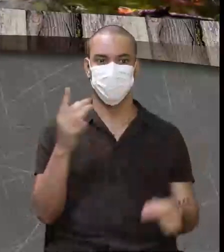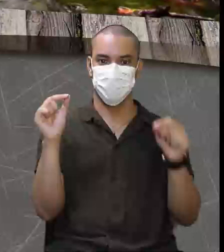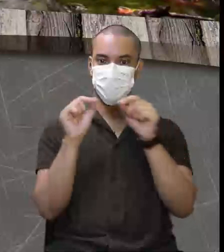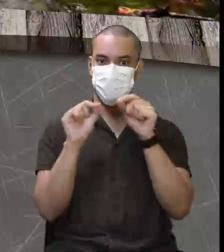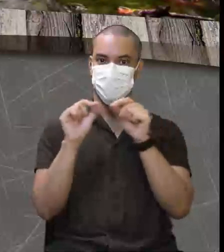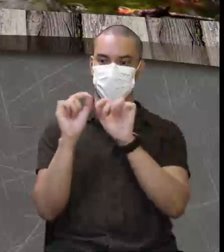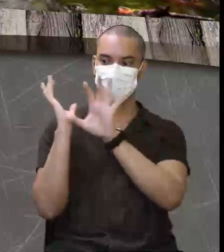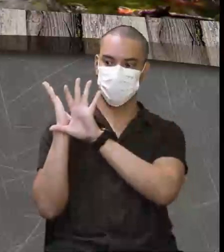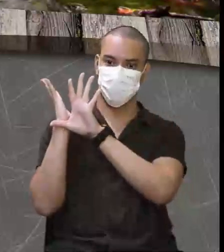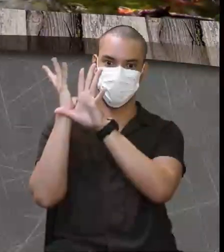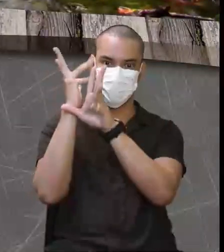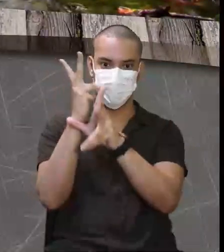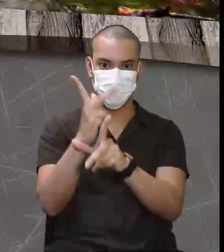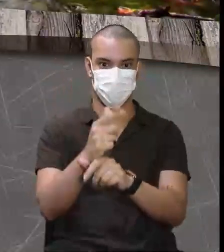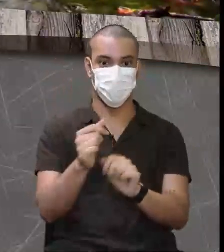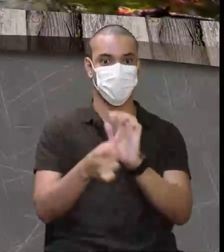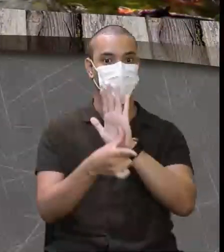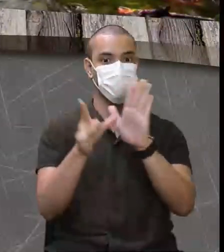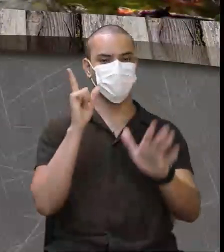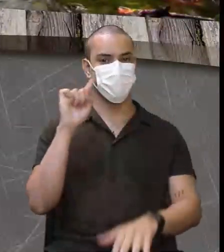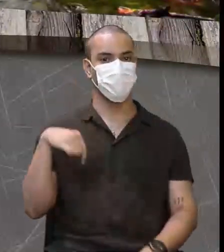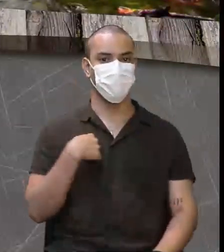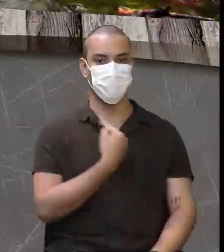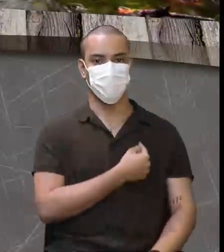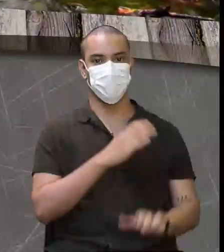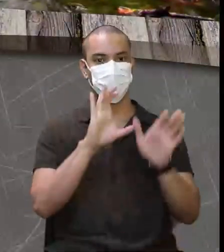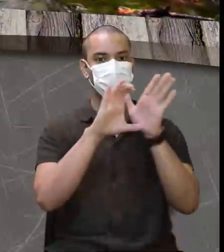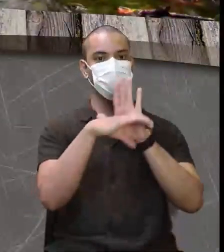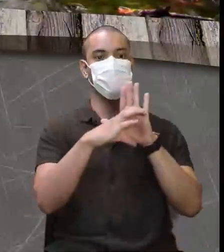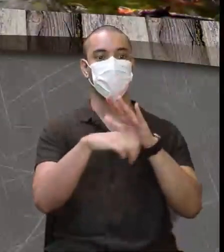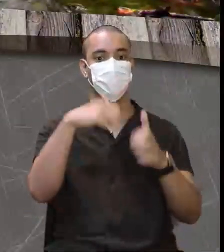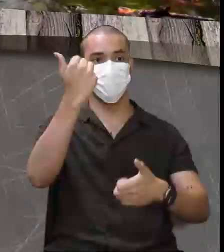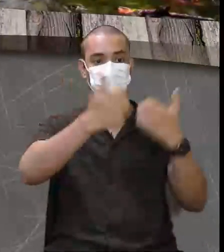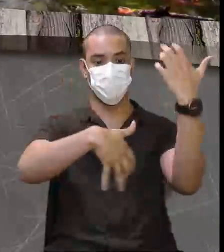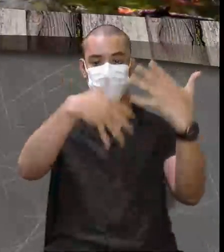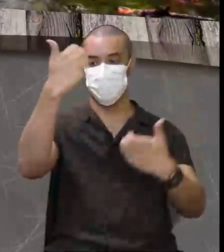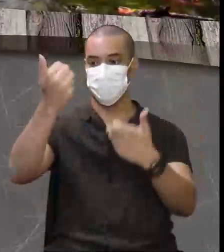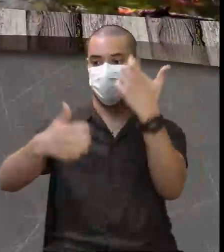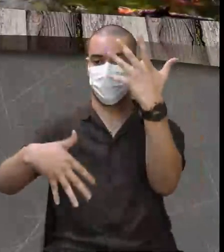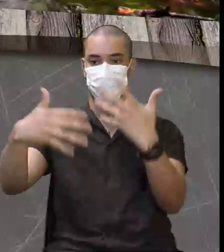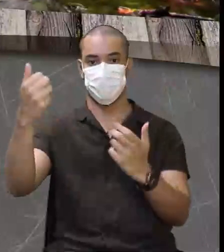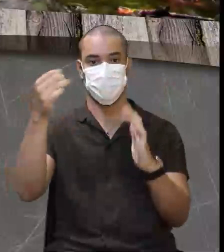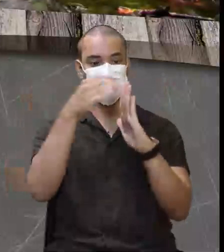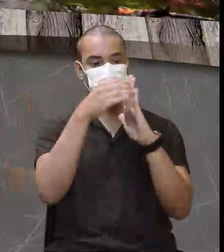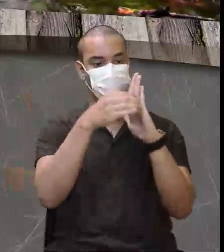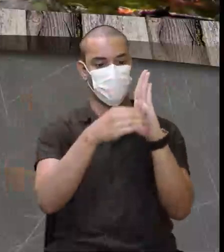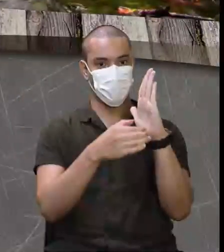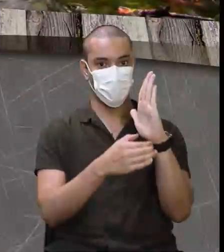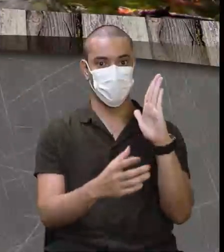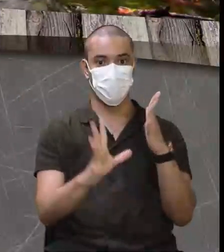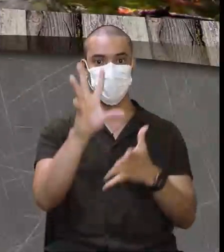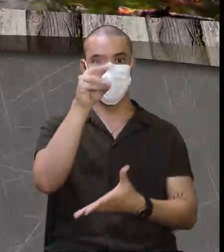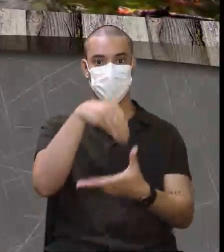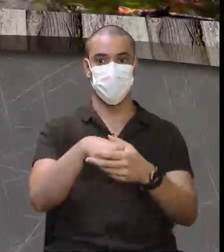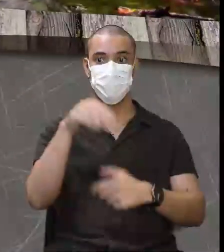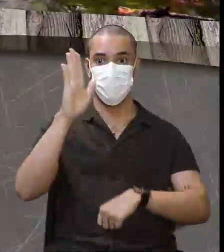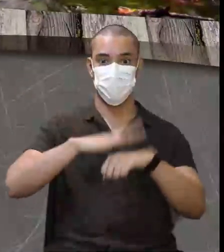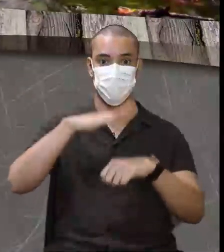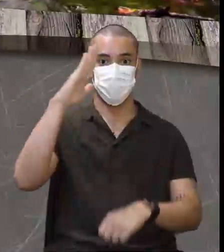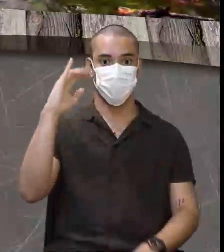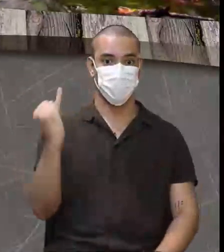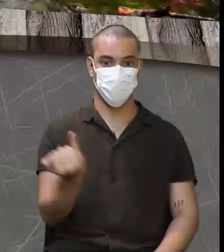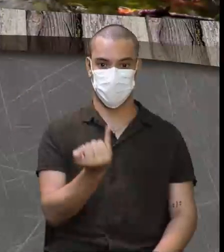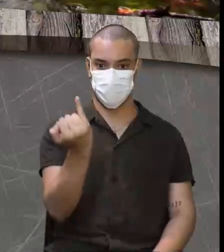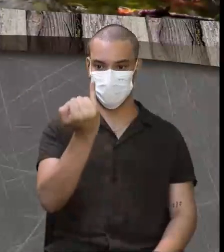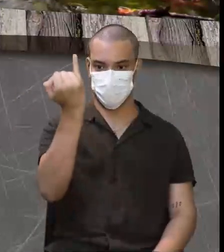aquela revisãozinha, onde a gente conceituou novamente cada um dos pontos mais importantes,